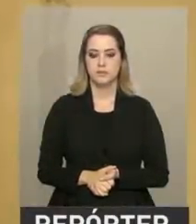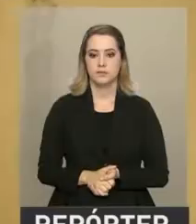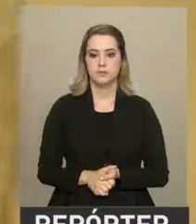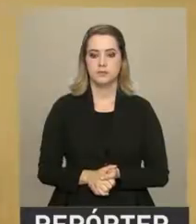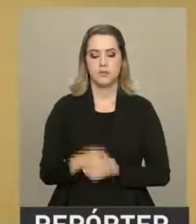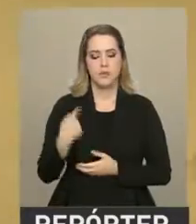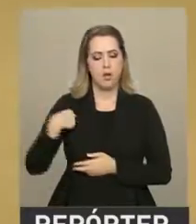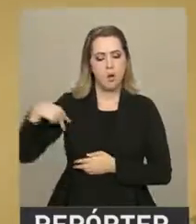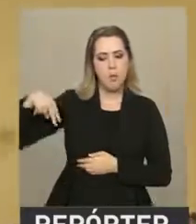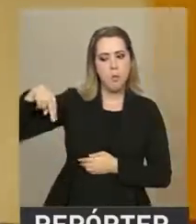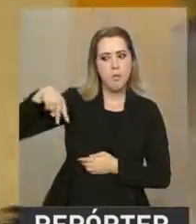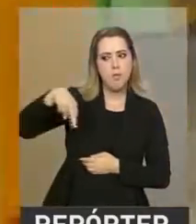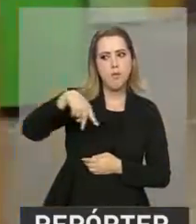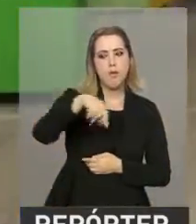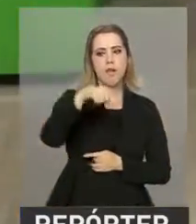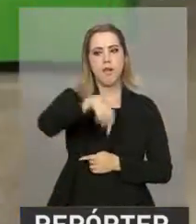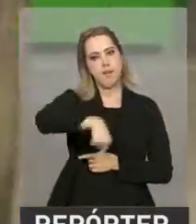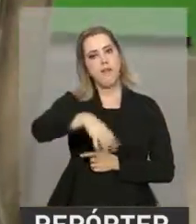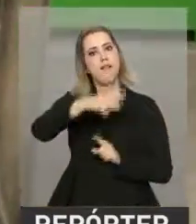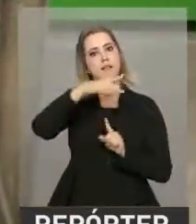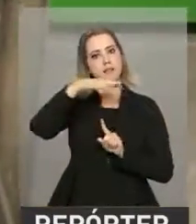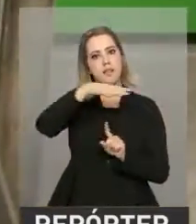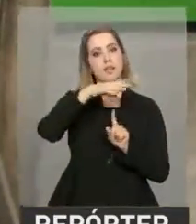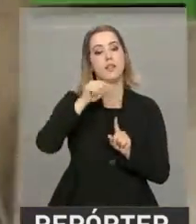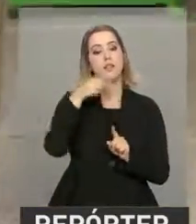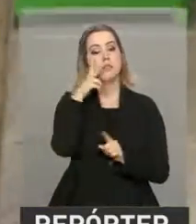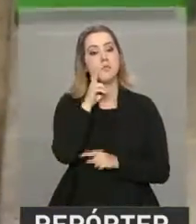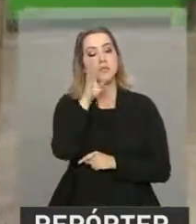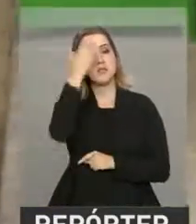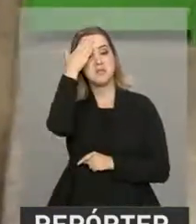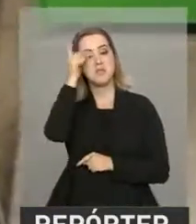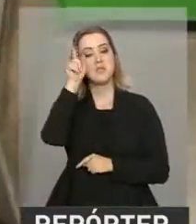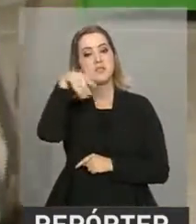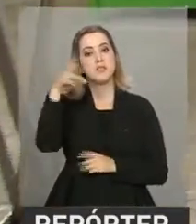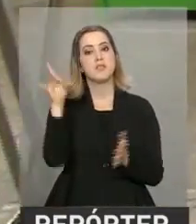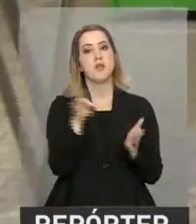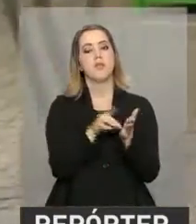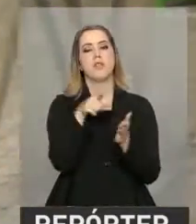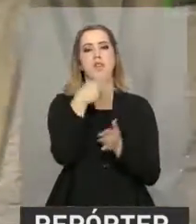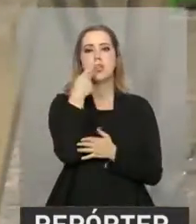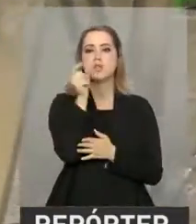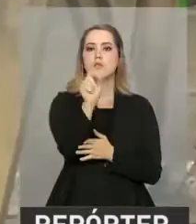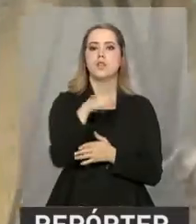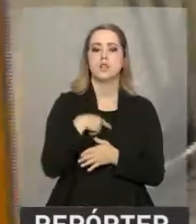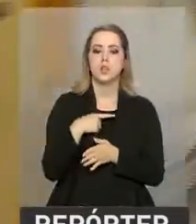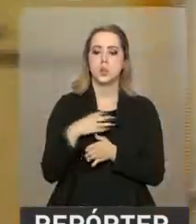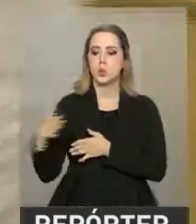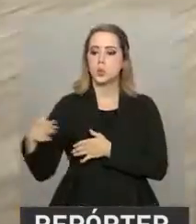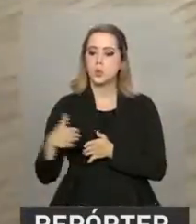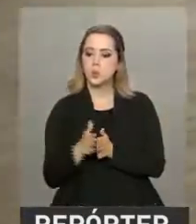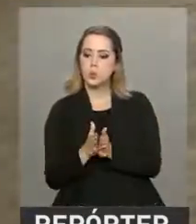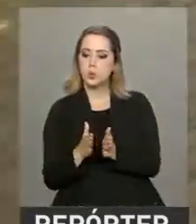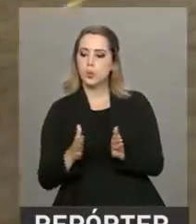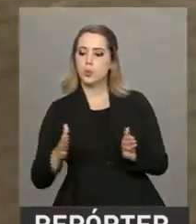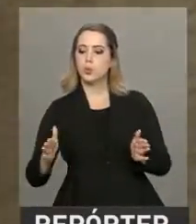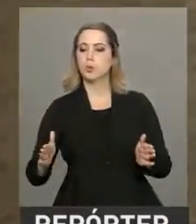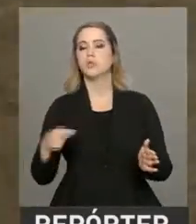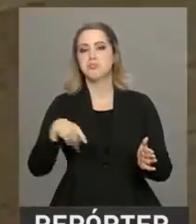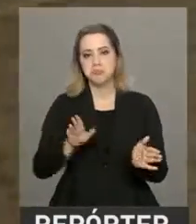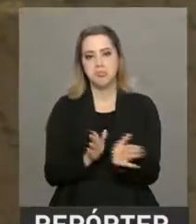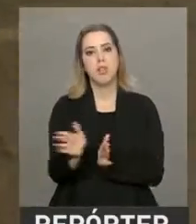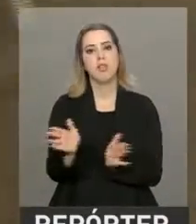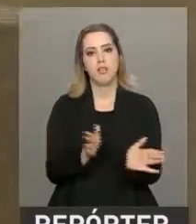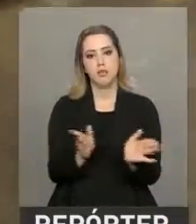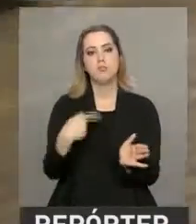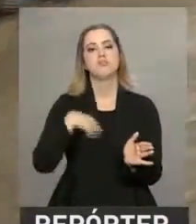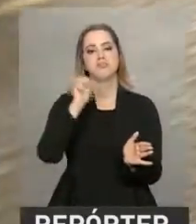Estou caminhando aqui pela Feira de São Cristóvão para saber se o que está aqui no aplicativo é verdade. Aqui diz que os corredores são acessíveis. A gente vê que, de fato,